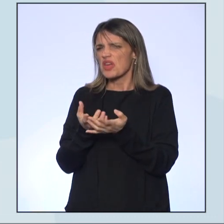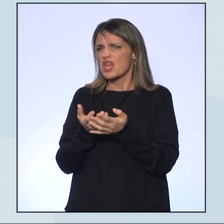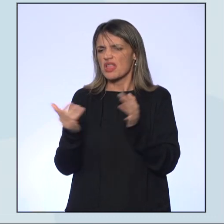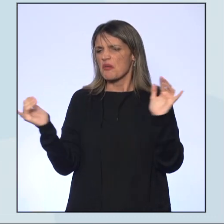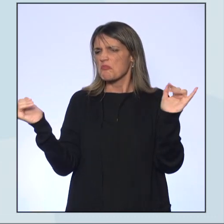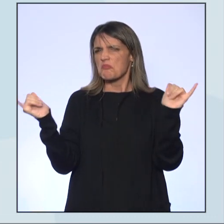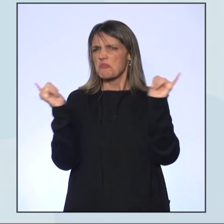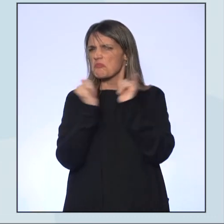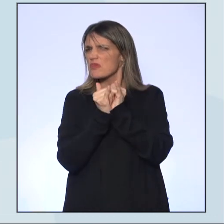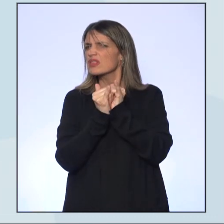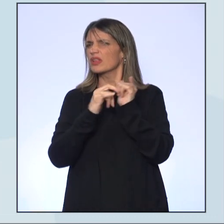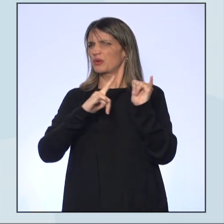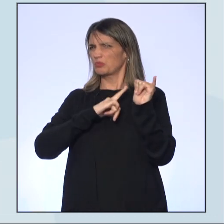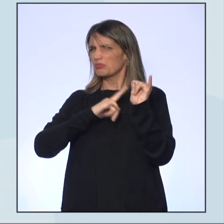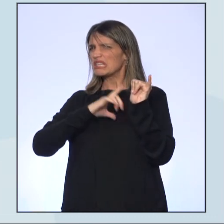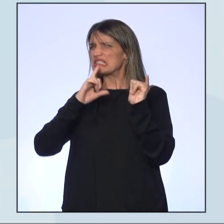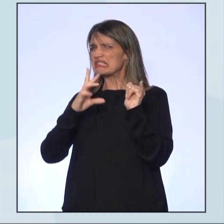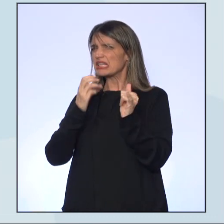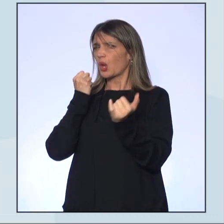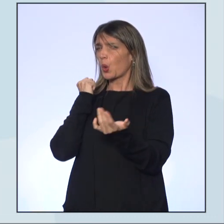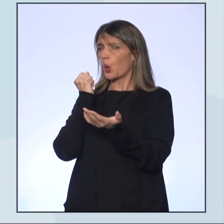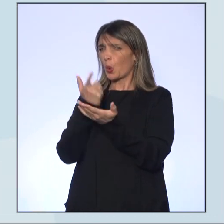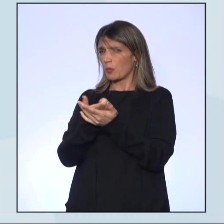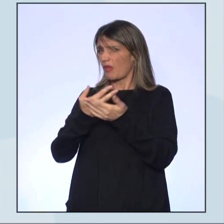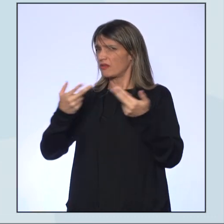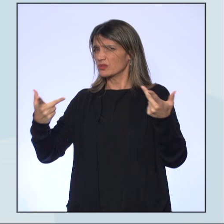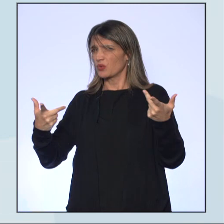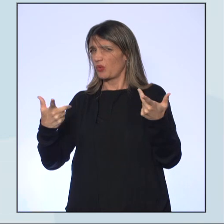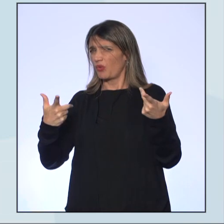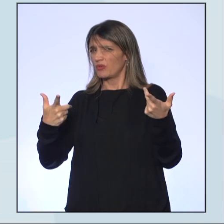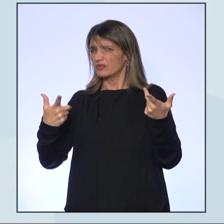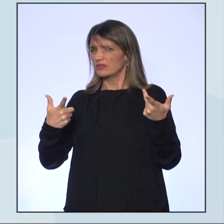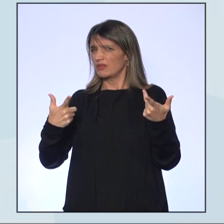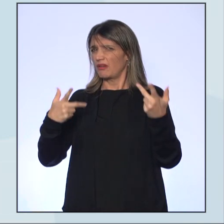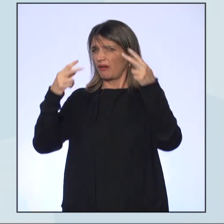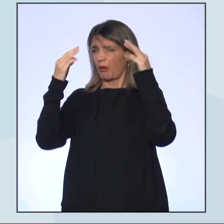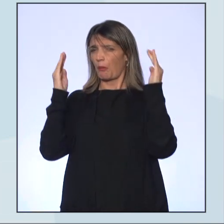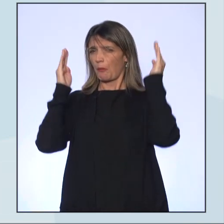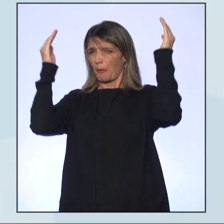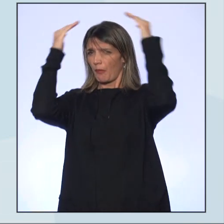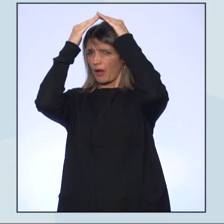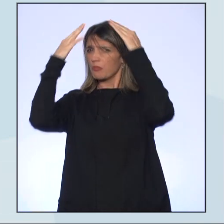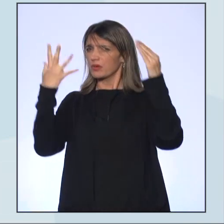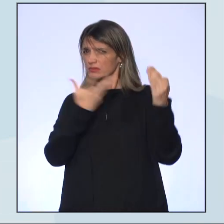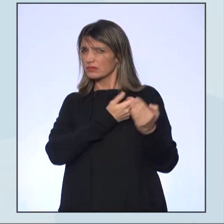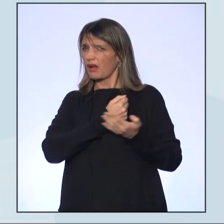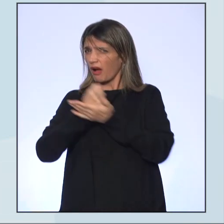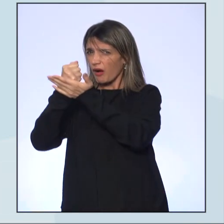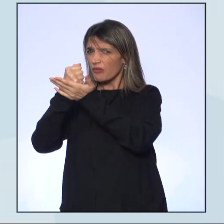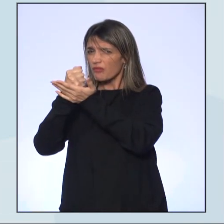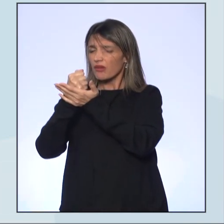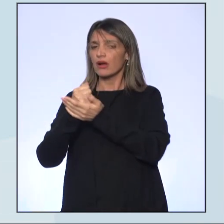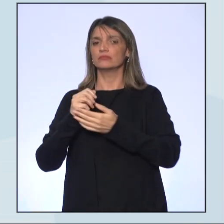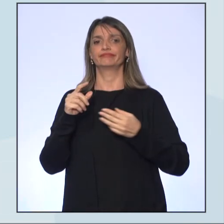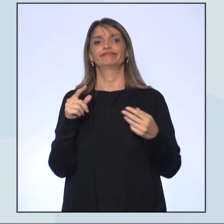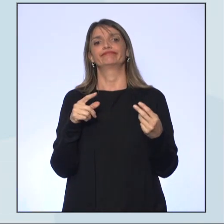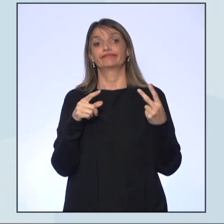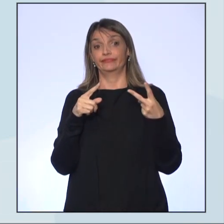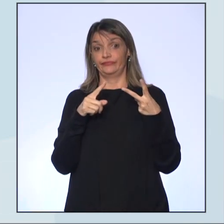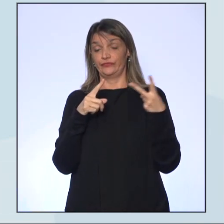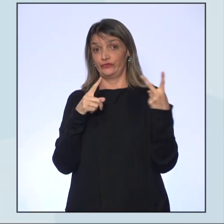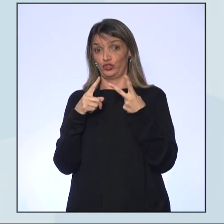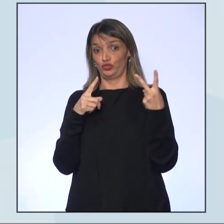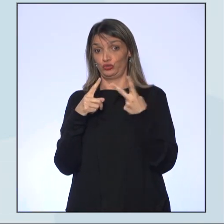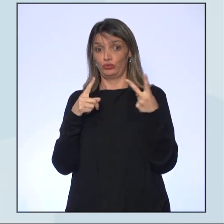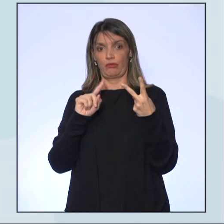toda a pena e salva pelas indulgências do Papa. 22. Com efeito, ele não dispensa as